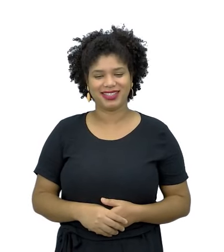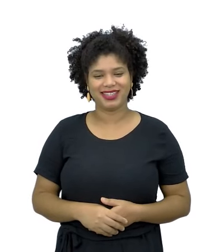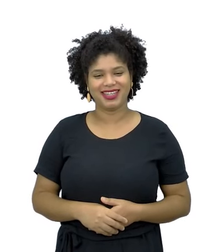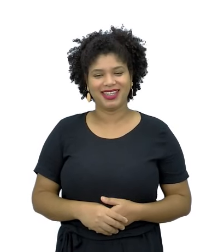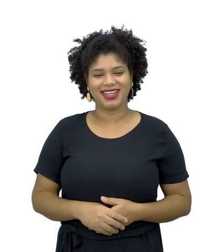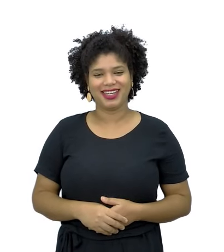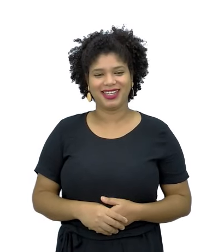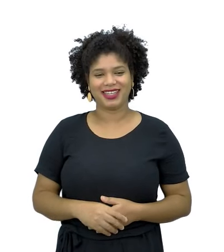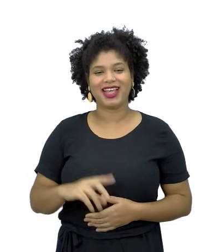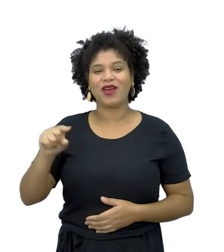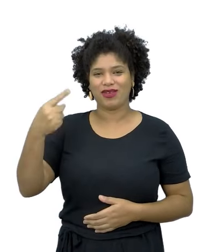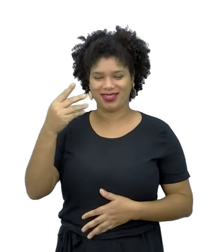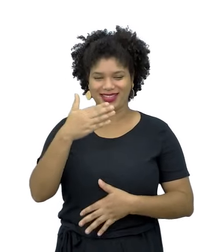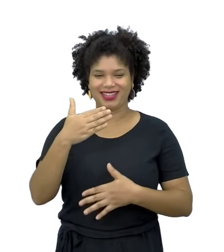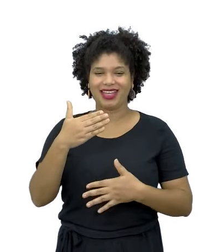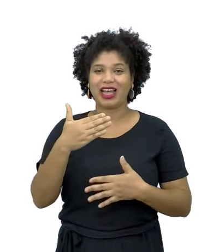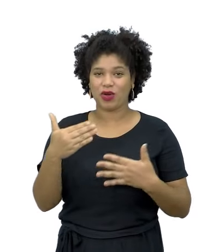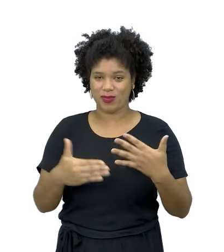Podemos ir para frente?